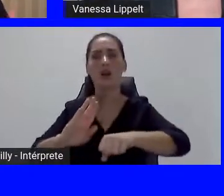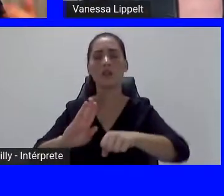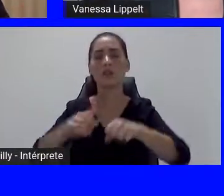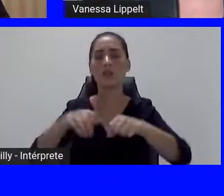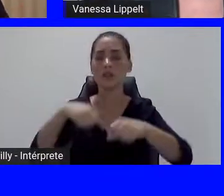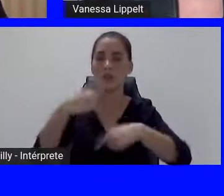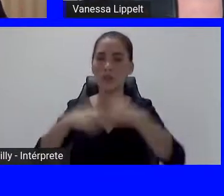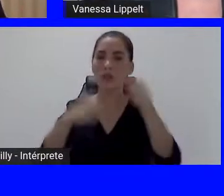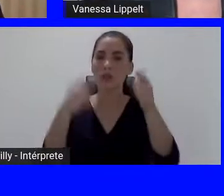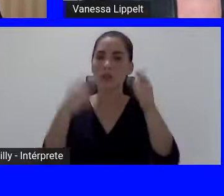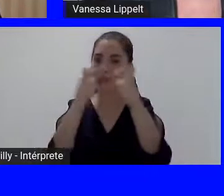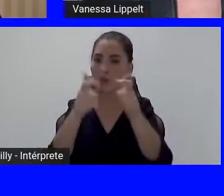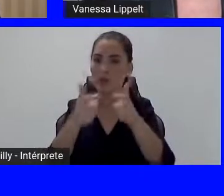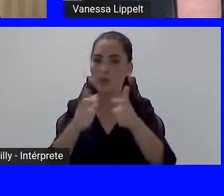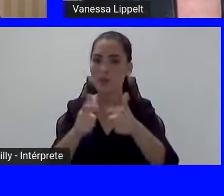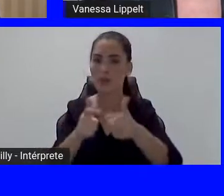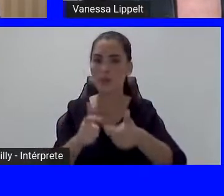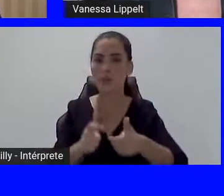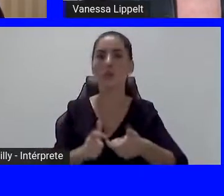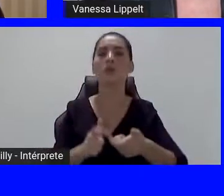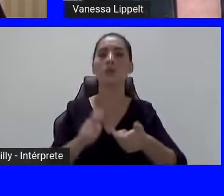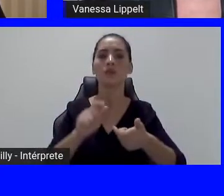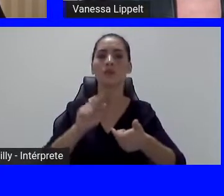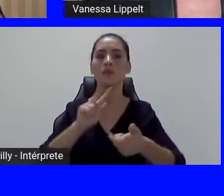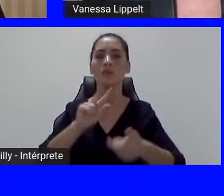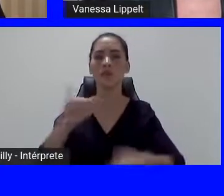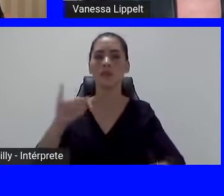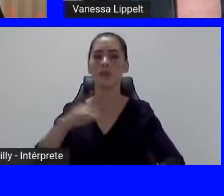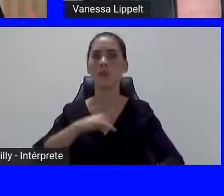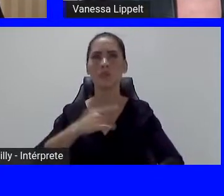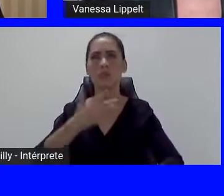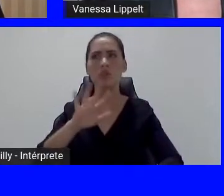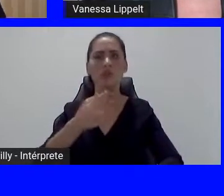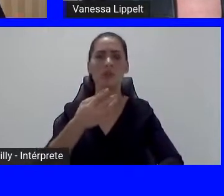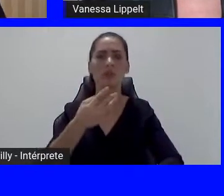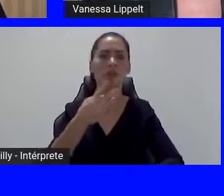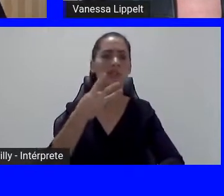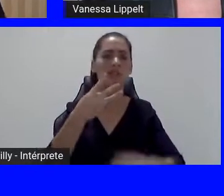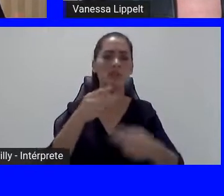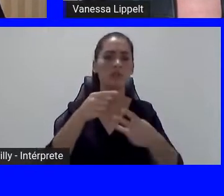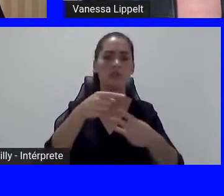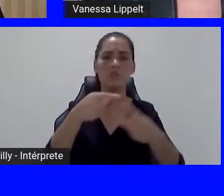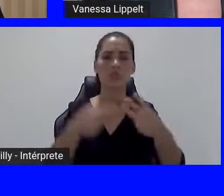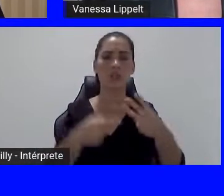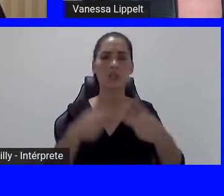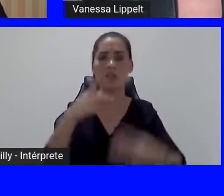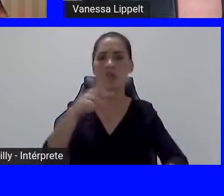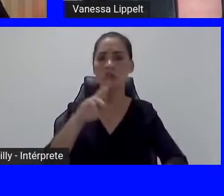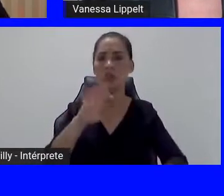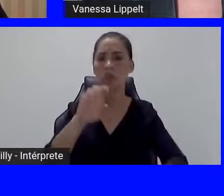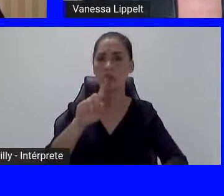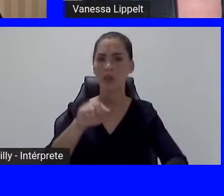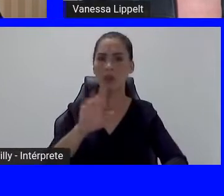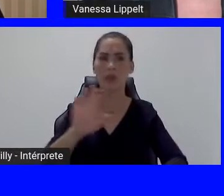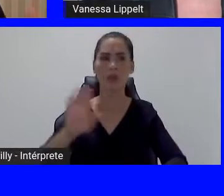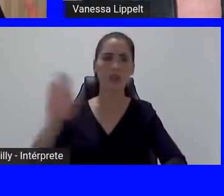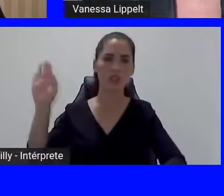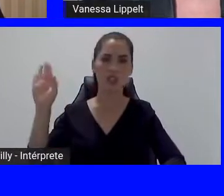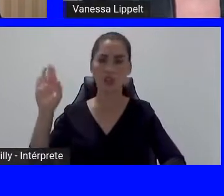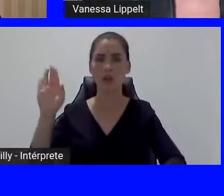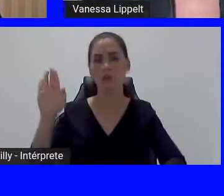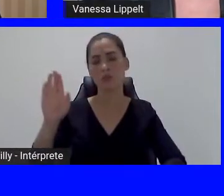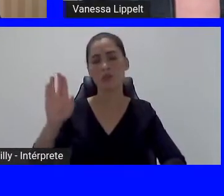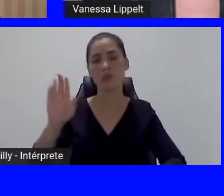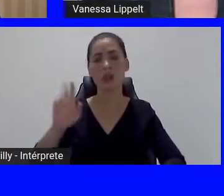depois, óbvio, vão sobrar provavelmente três pré-candidatos lá para final de abril, início de maio, aí os três pré-candidatos